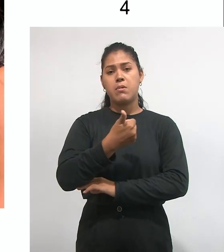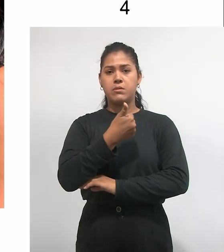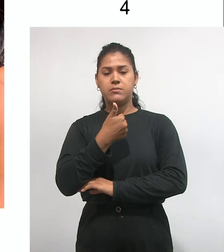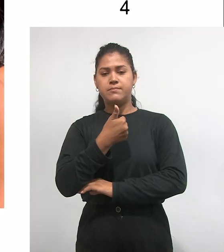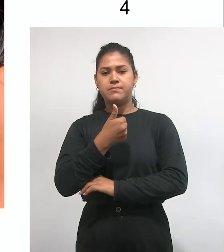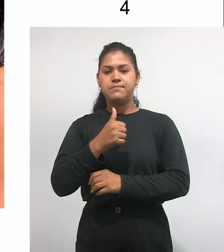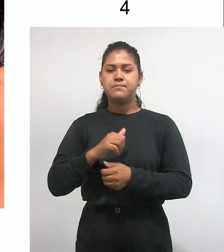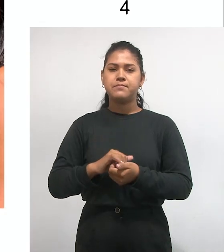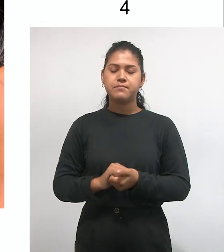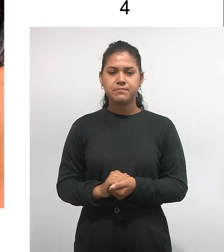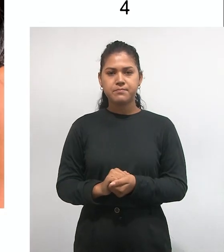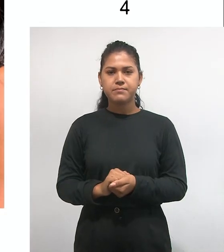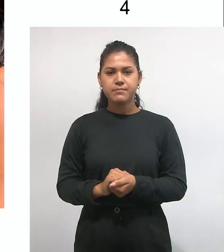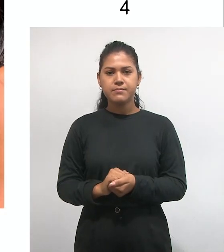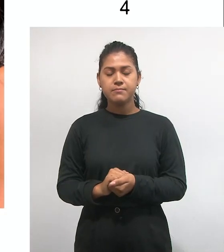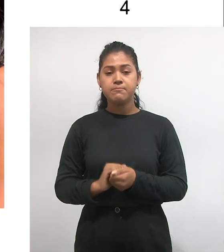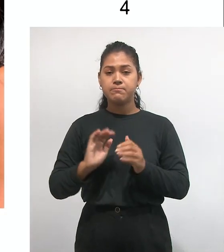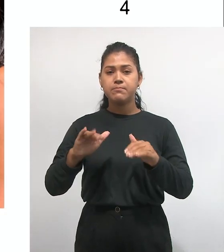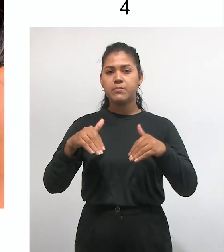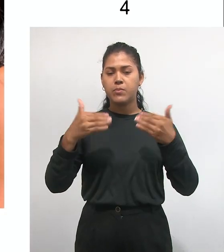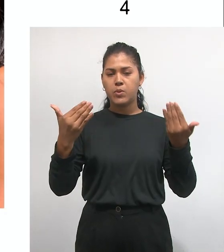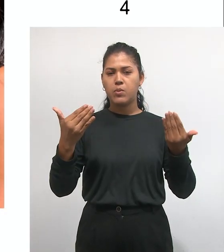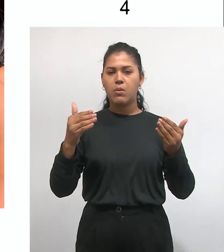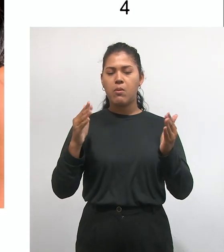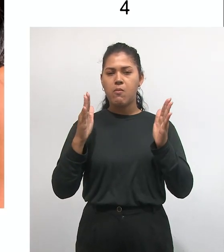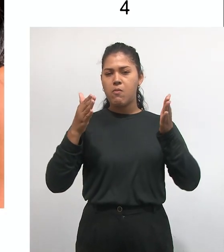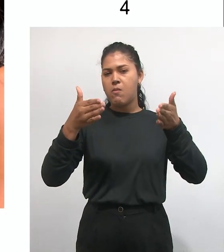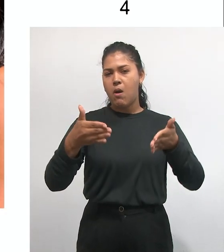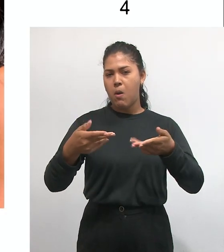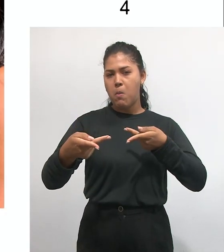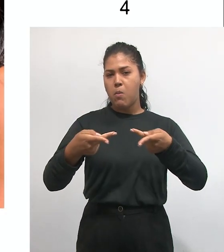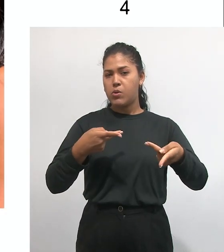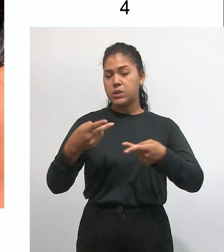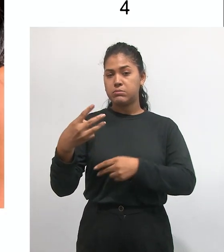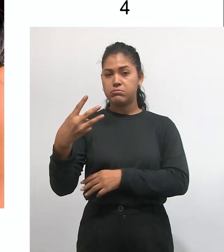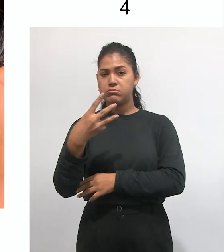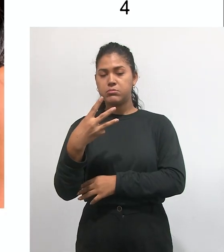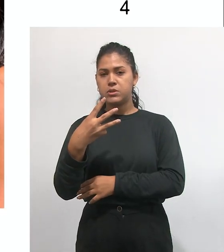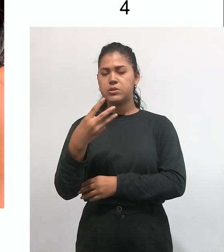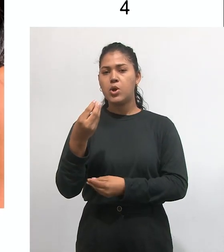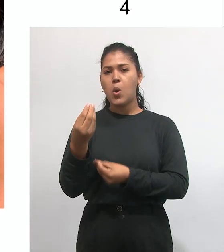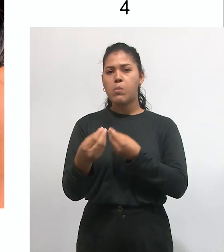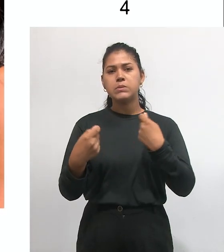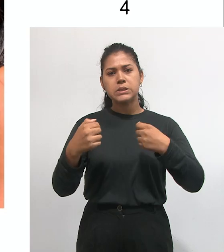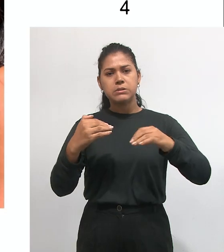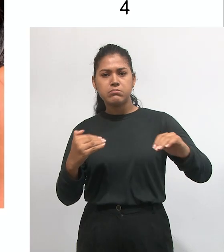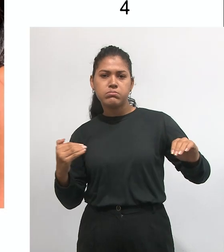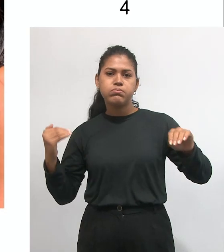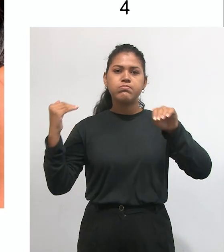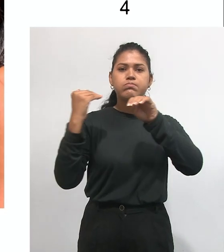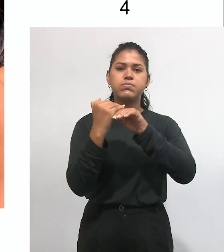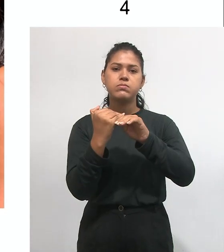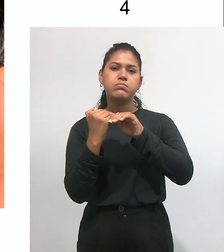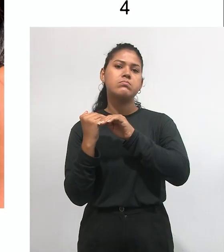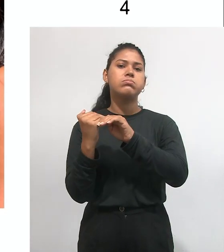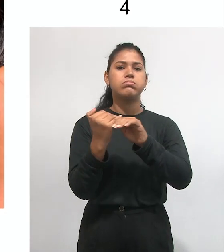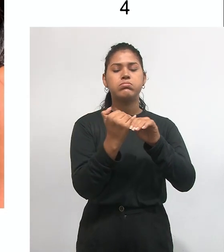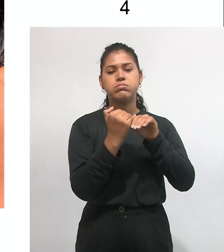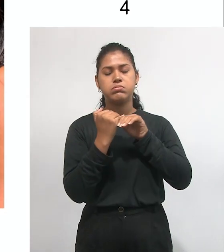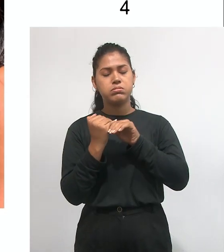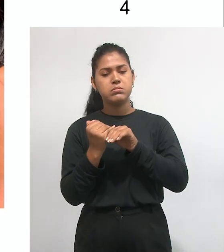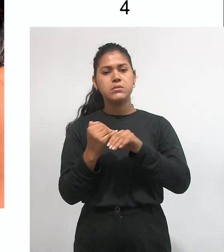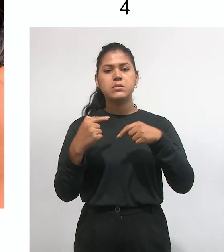Quando nós falamos aqui no Projeto Integrador 3 sobre um equilíbrio, nós precisamos